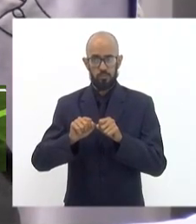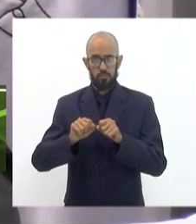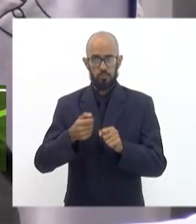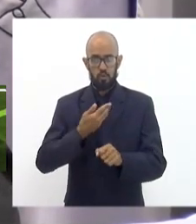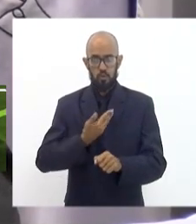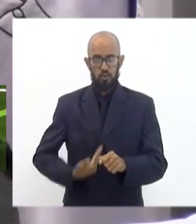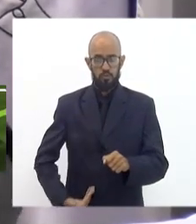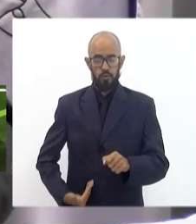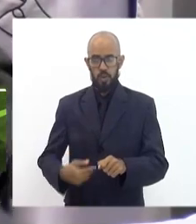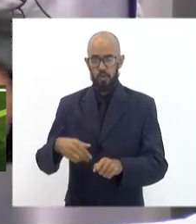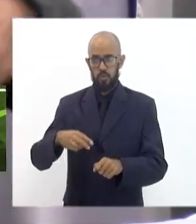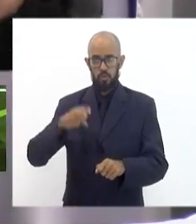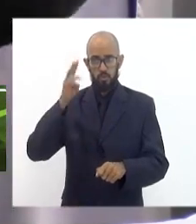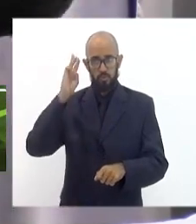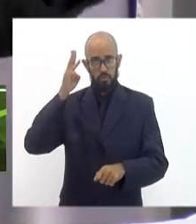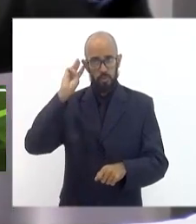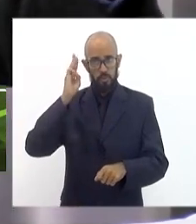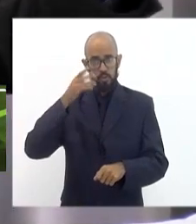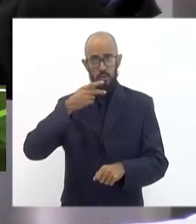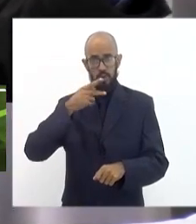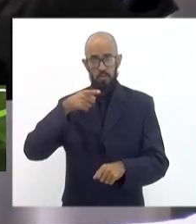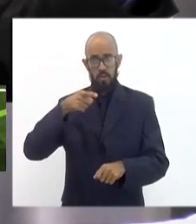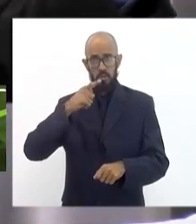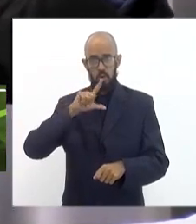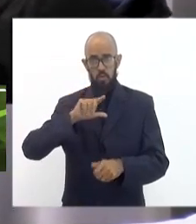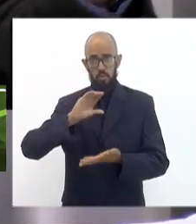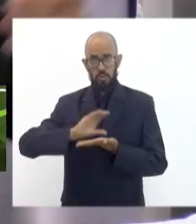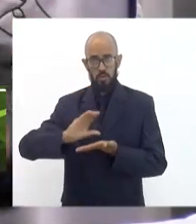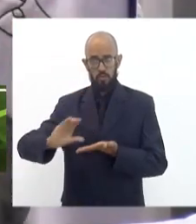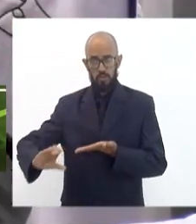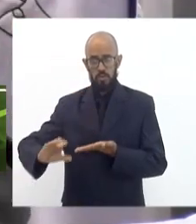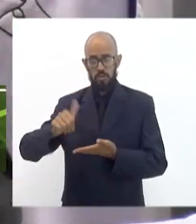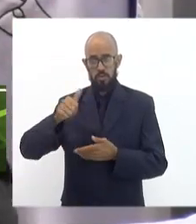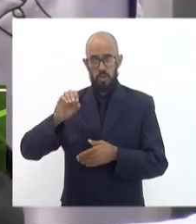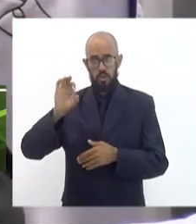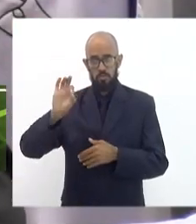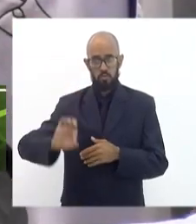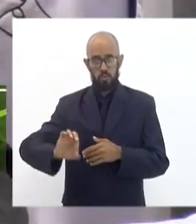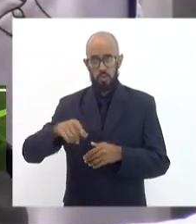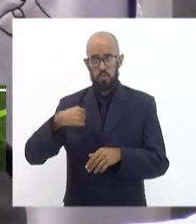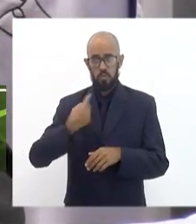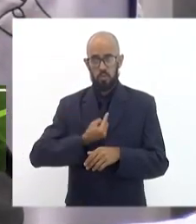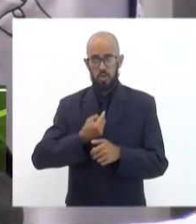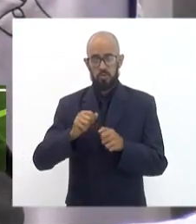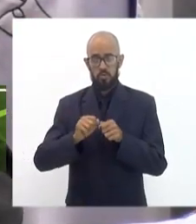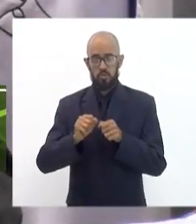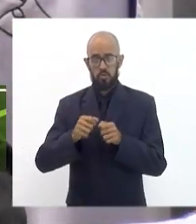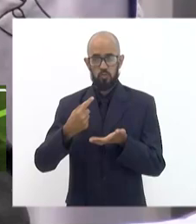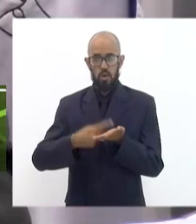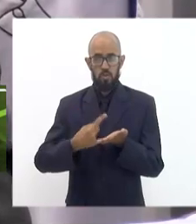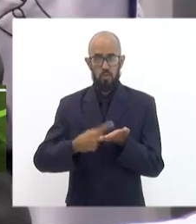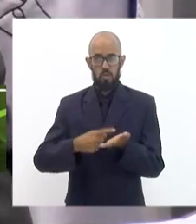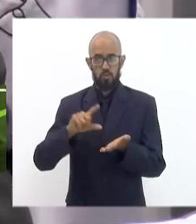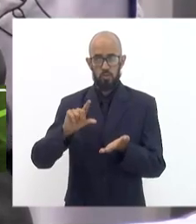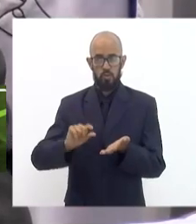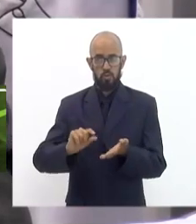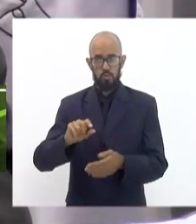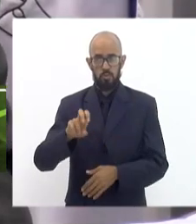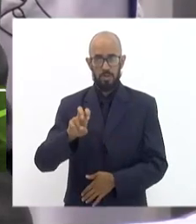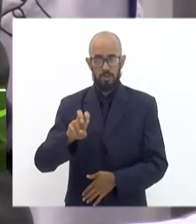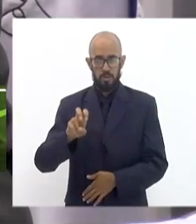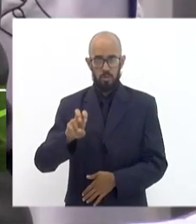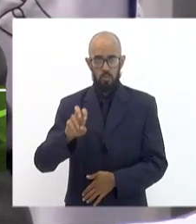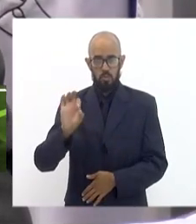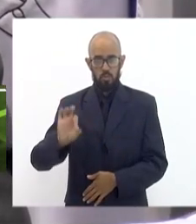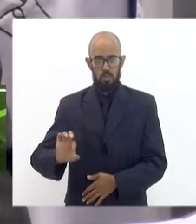jitsu que dizia que não conseguia investir os dez porcento a gente fez um acordo de reduzir para cinco